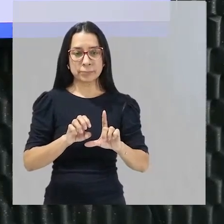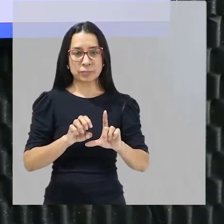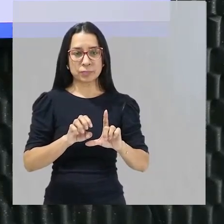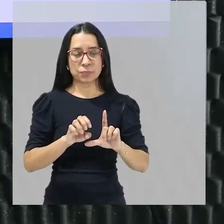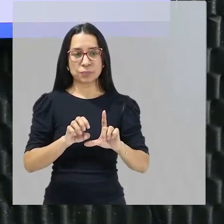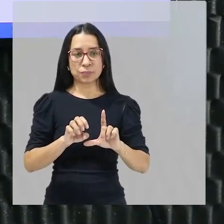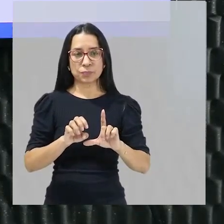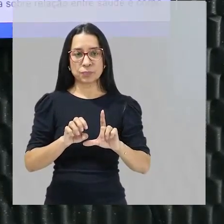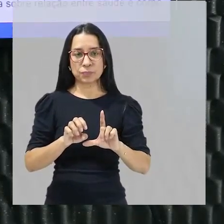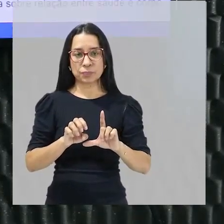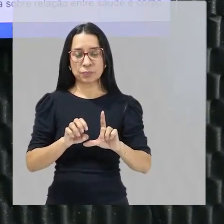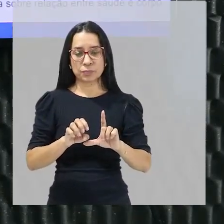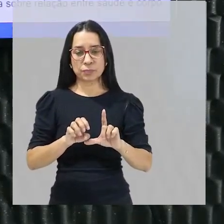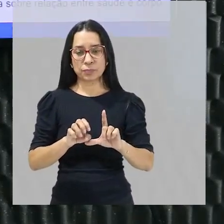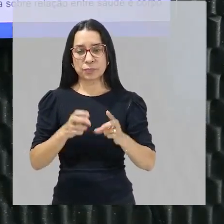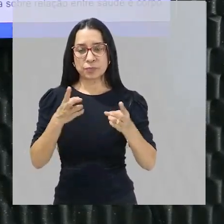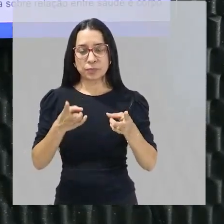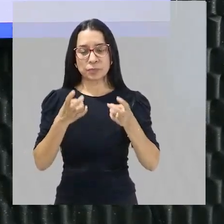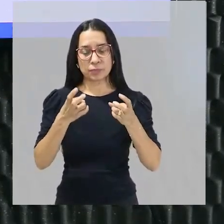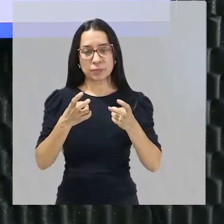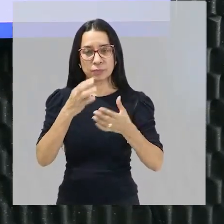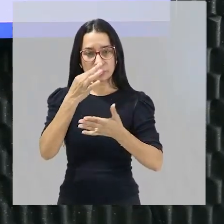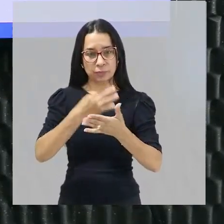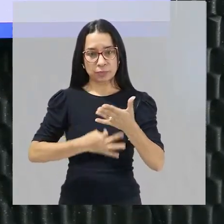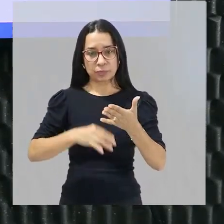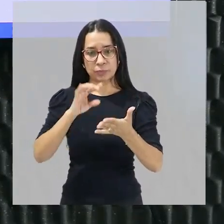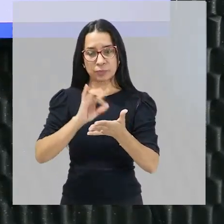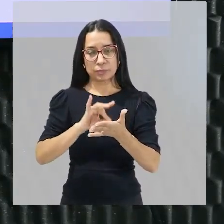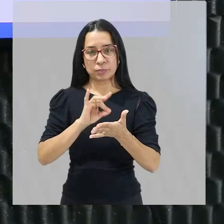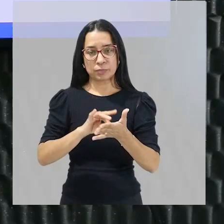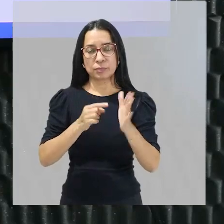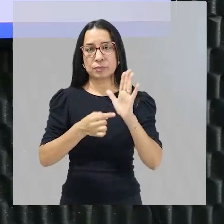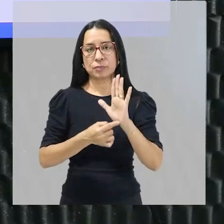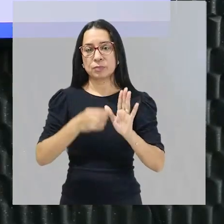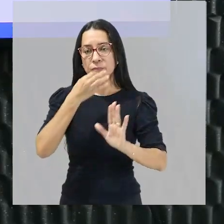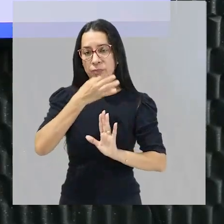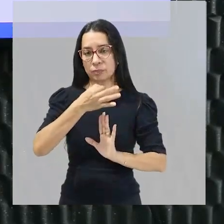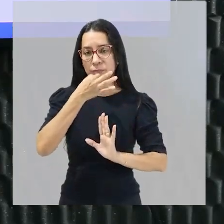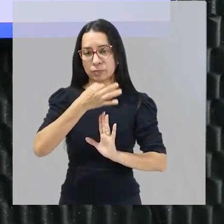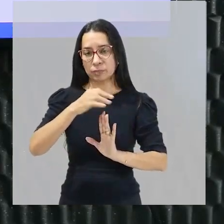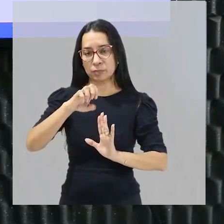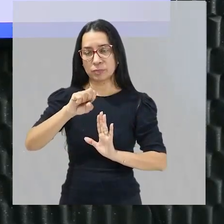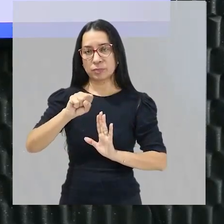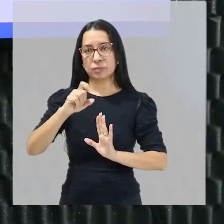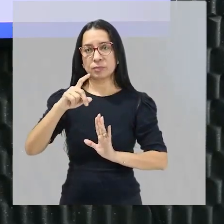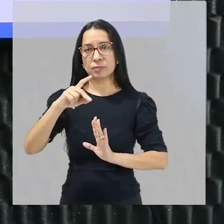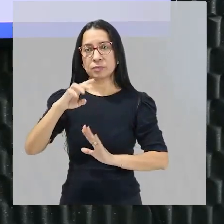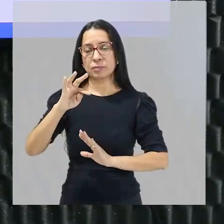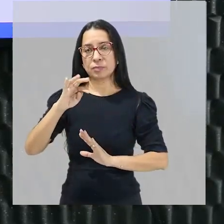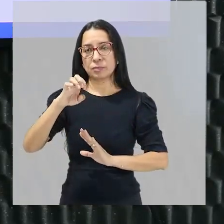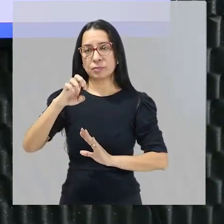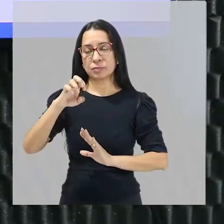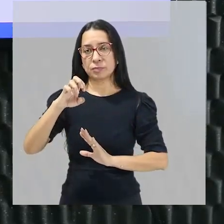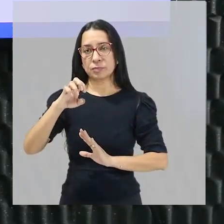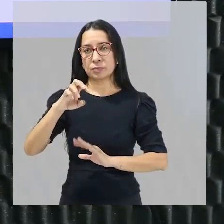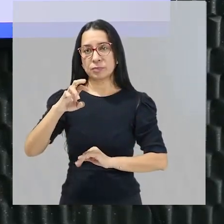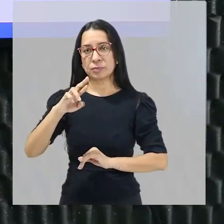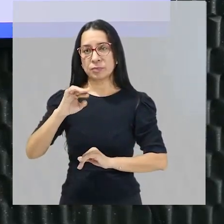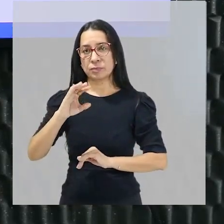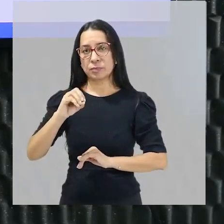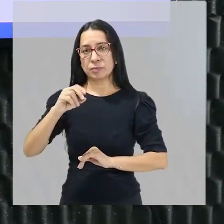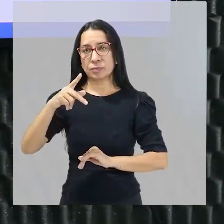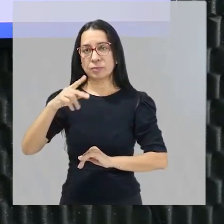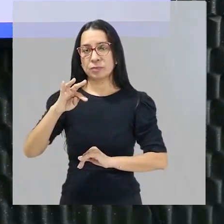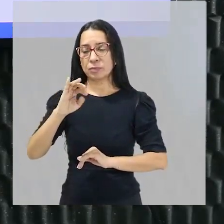consolidados. Nós percebemos que o texto realmente ele traz uma crítica a esses estereótipos, essas imagens, esses elementos que são criados